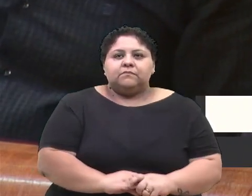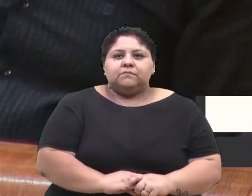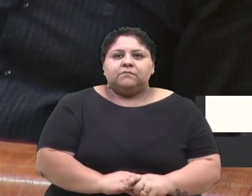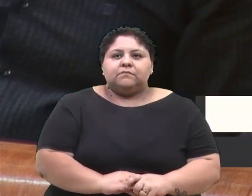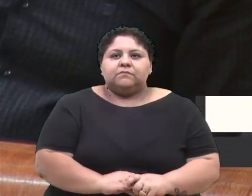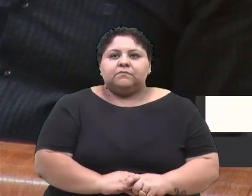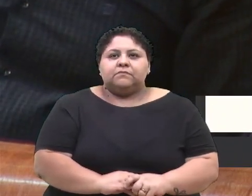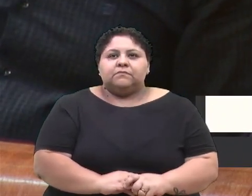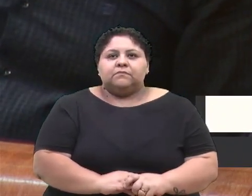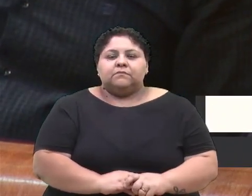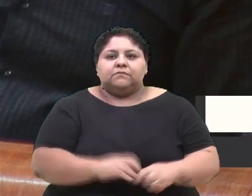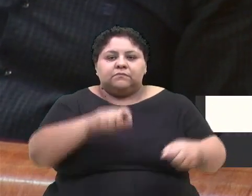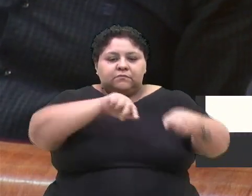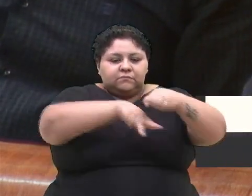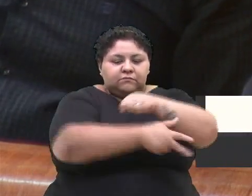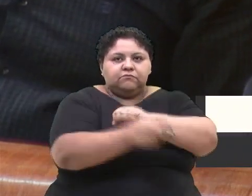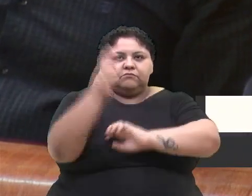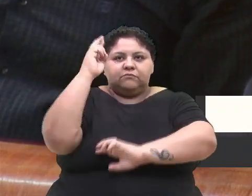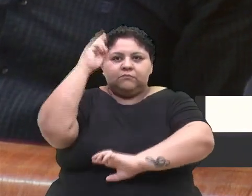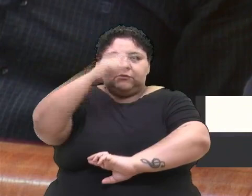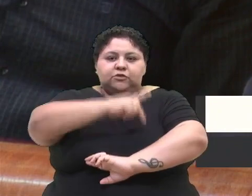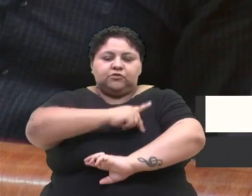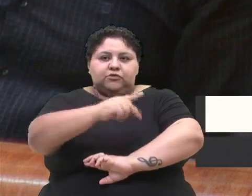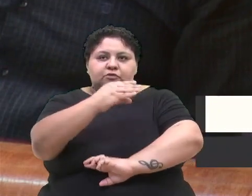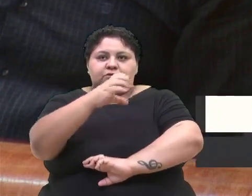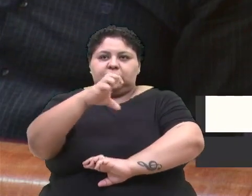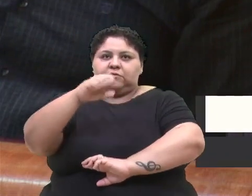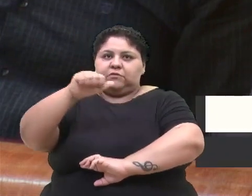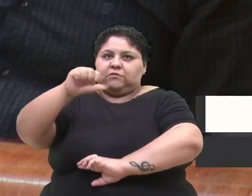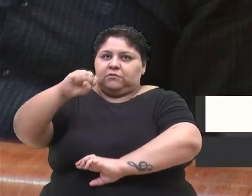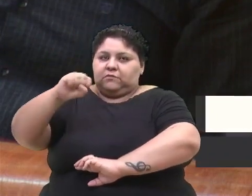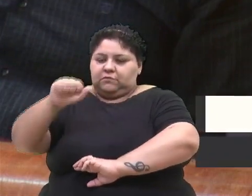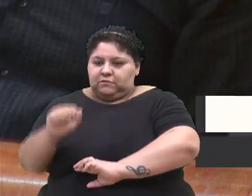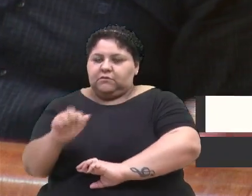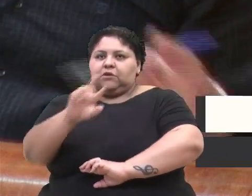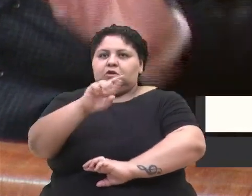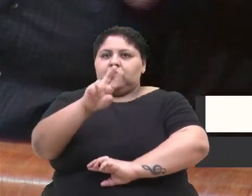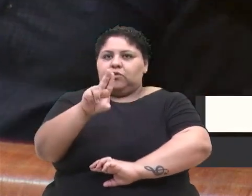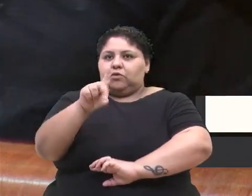Pecuária, Abastecimento e diretor-presidente do SEASA, Rudimar Monegoto, para sua manifestação.